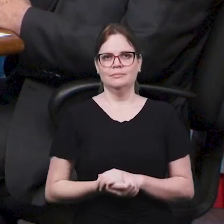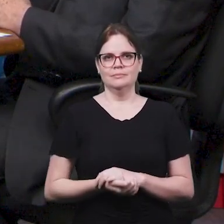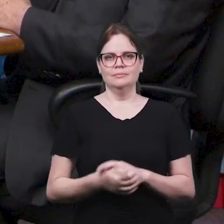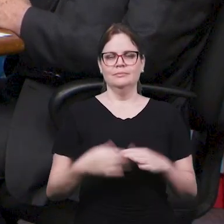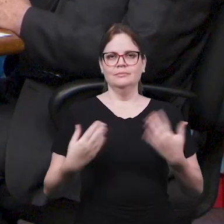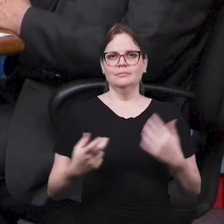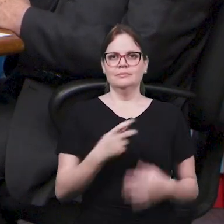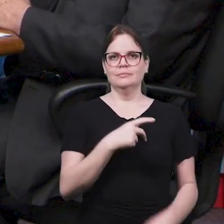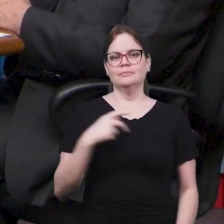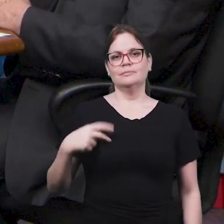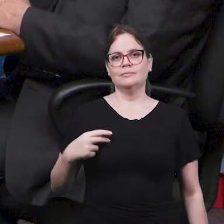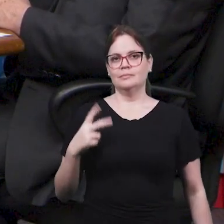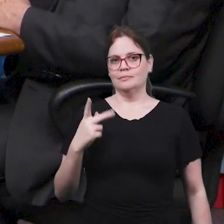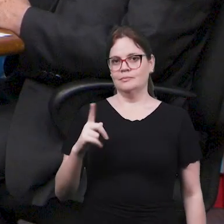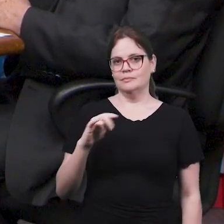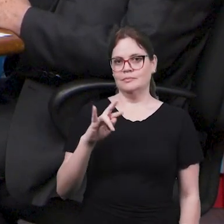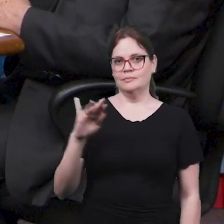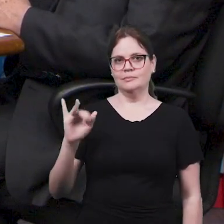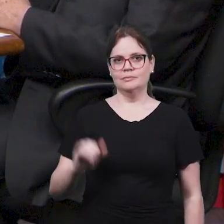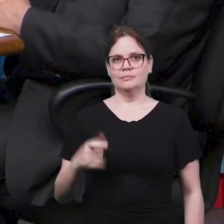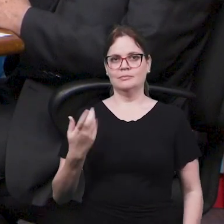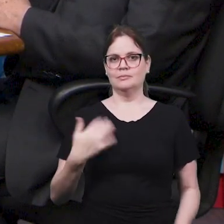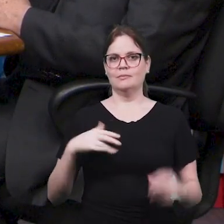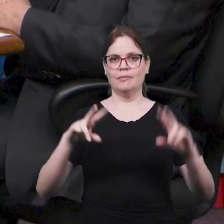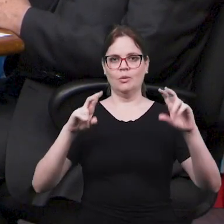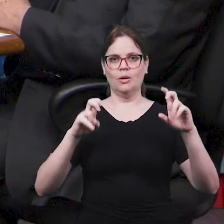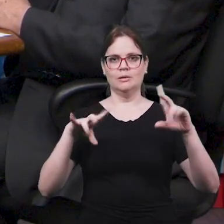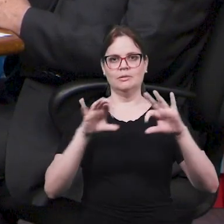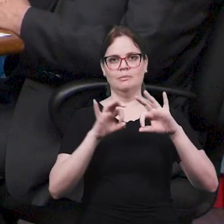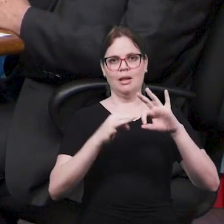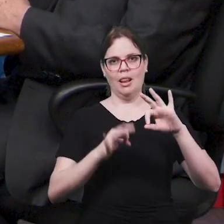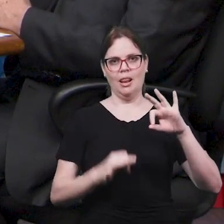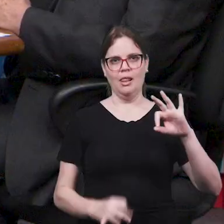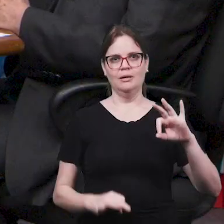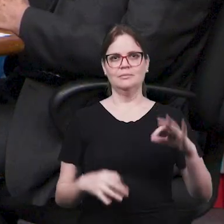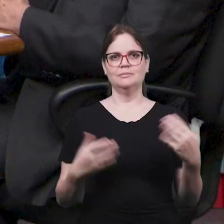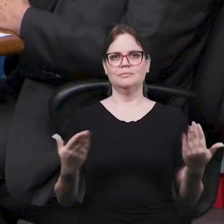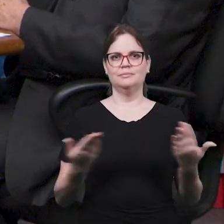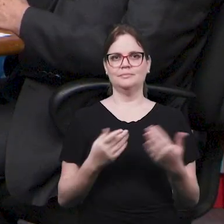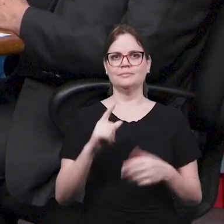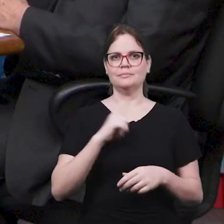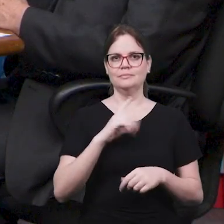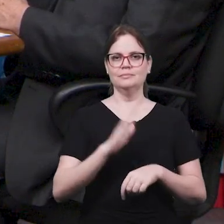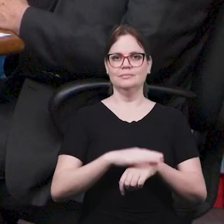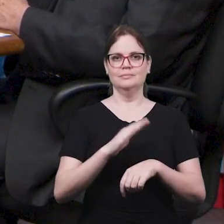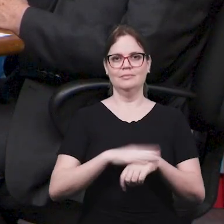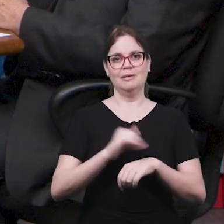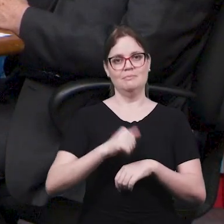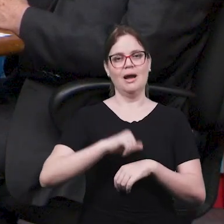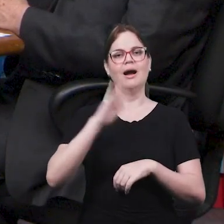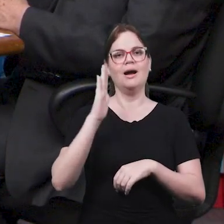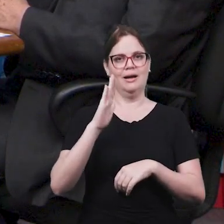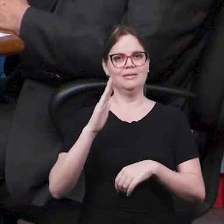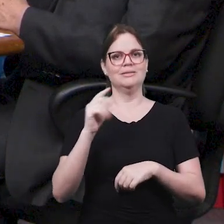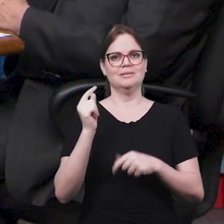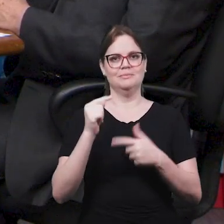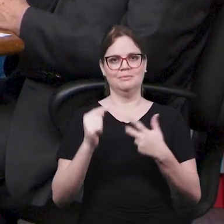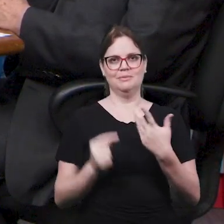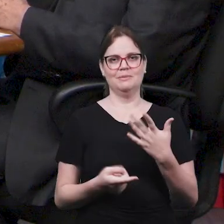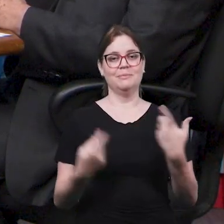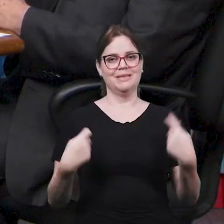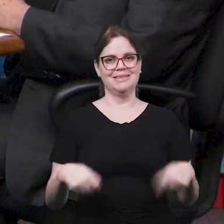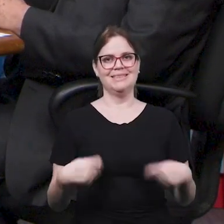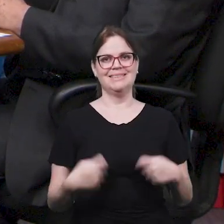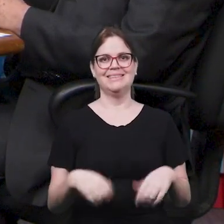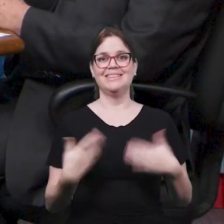realmente, pastor Fernando Pita, esse assunto é um assunto muito vasto. E nós temos ainda muitos aspectos a abordar. A gente é uma